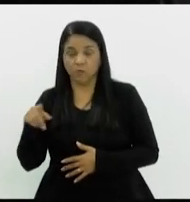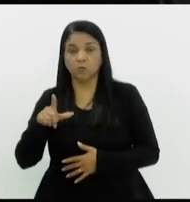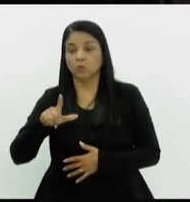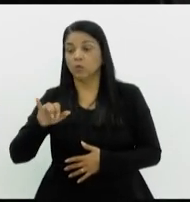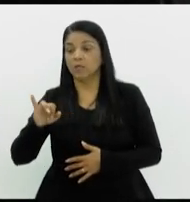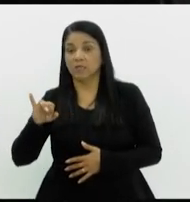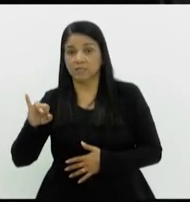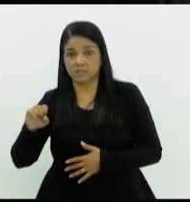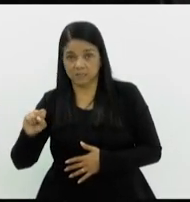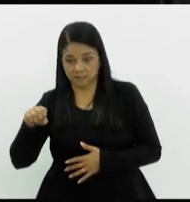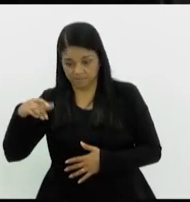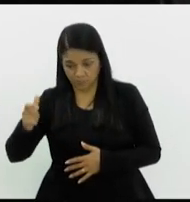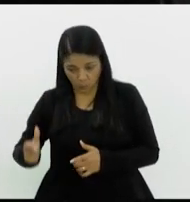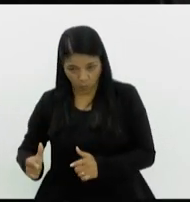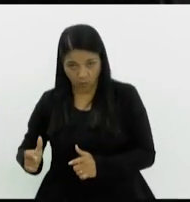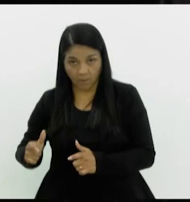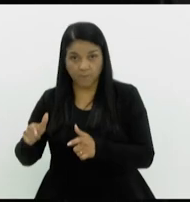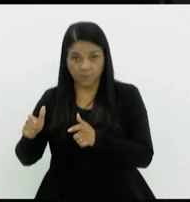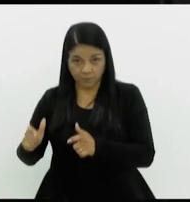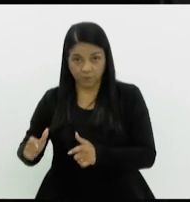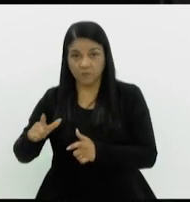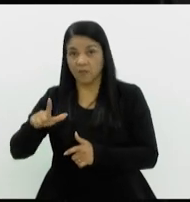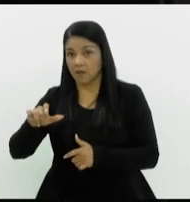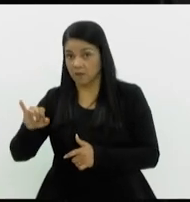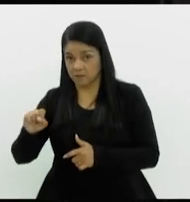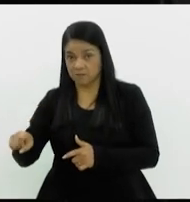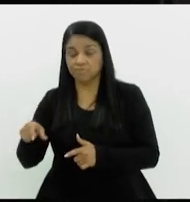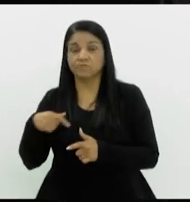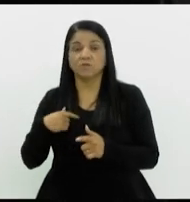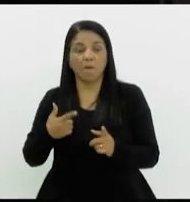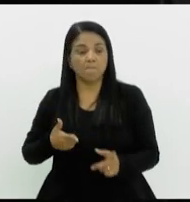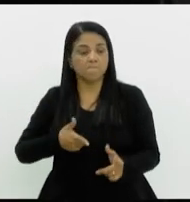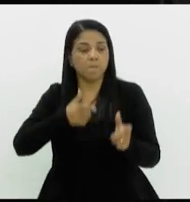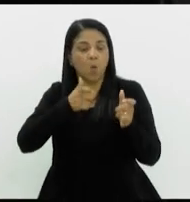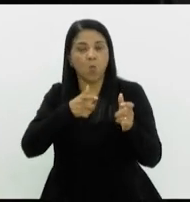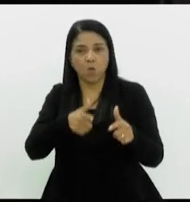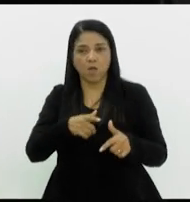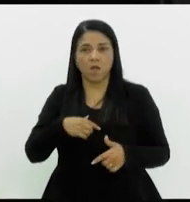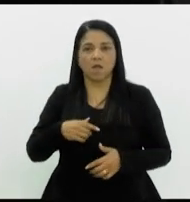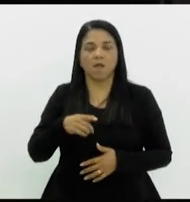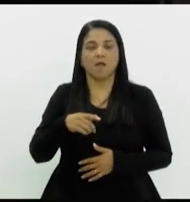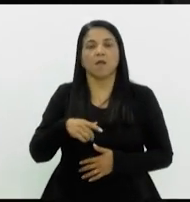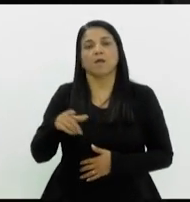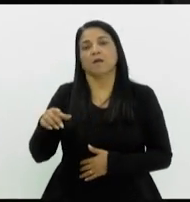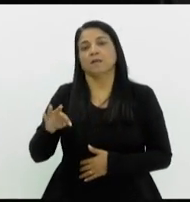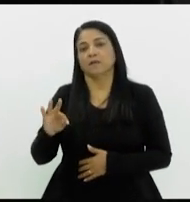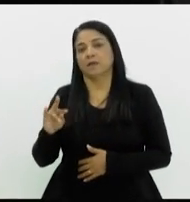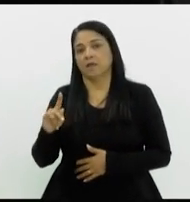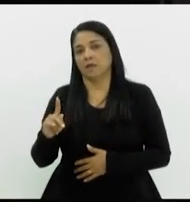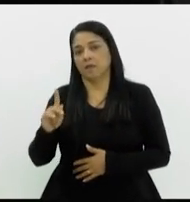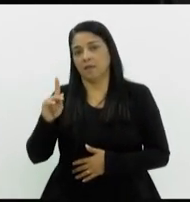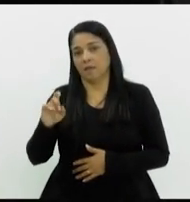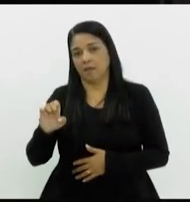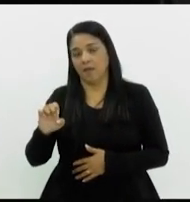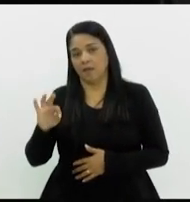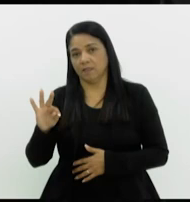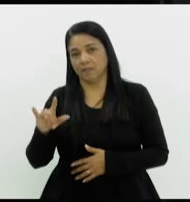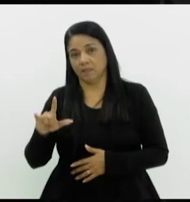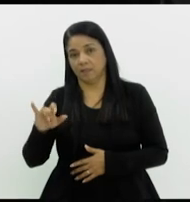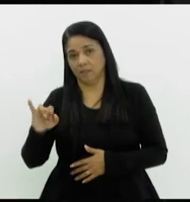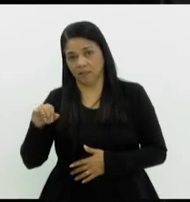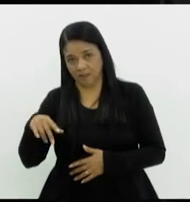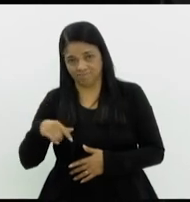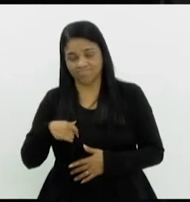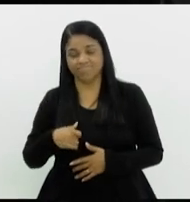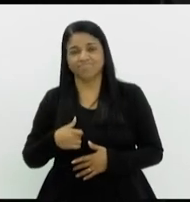Romeu. E aí é importante dizer que atiraram mais de 10 vezes e